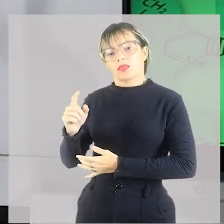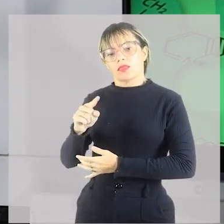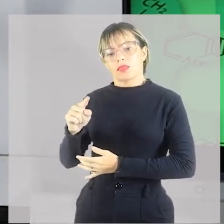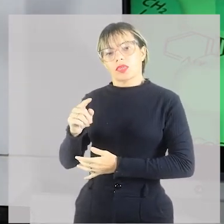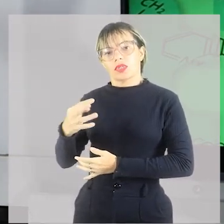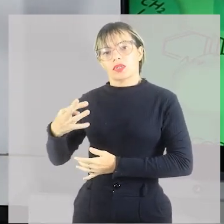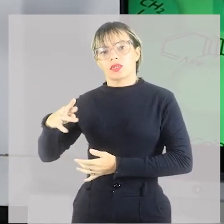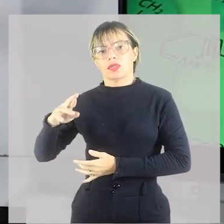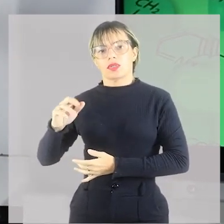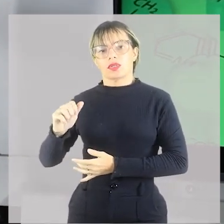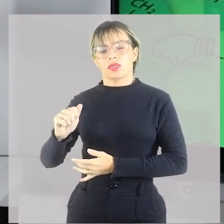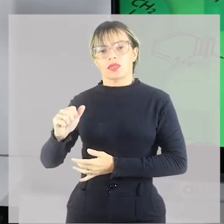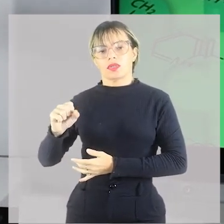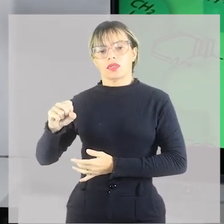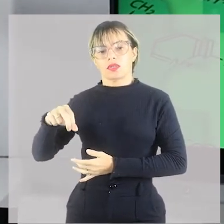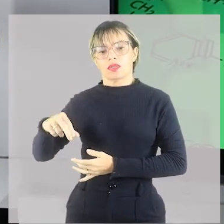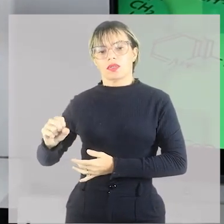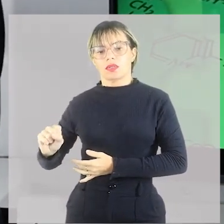Nomenclatura